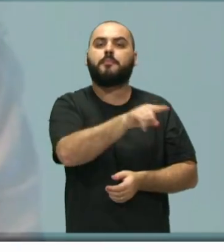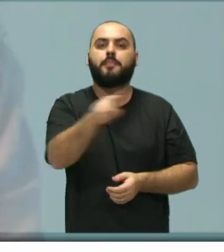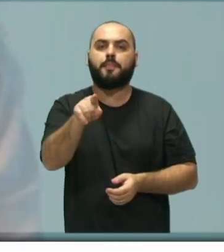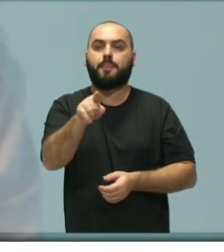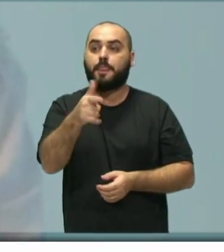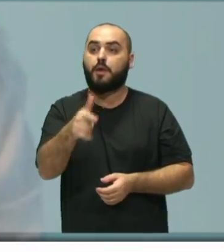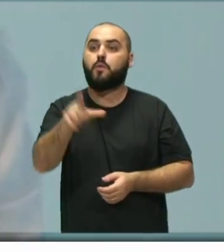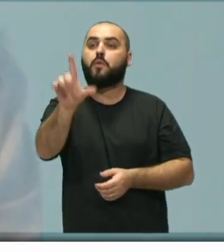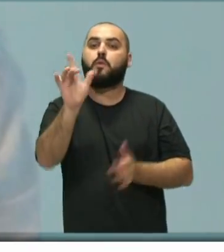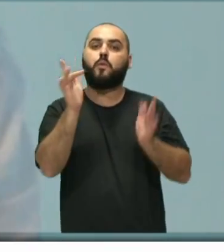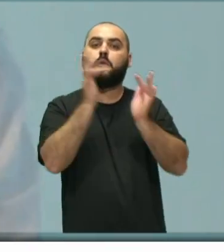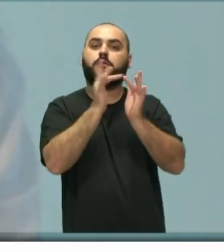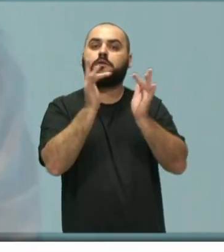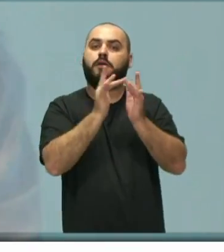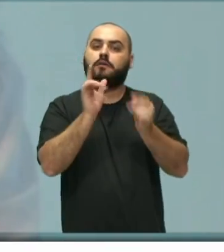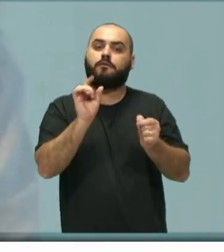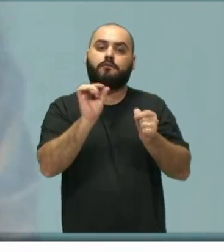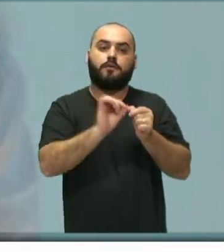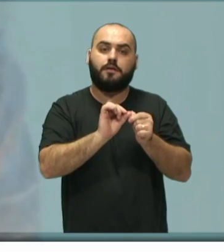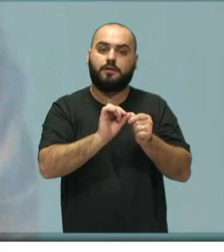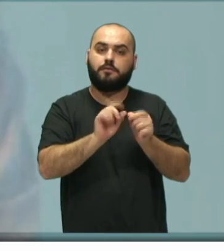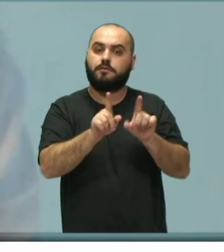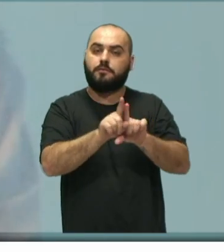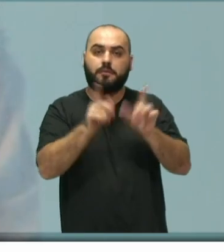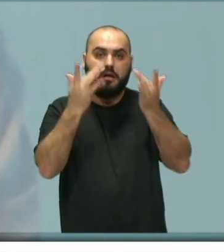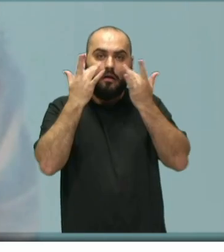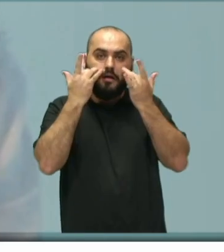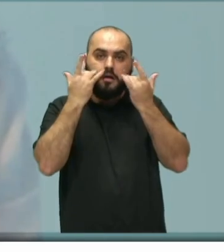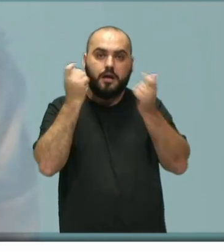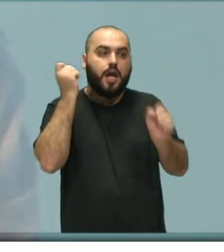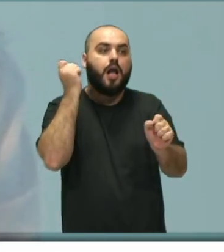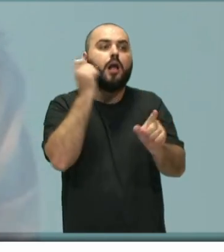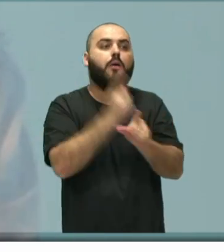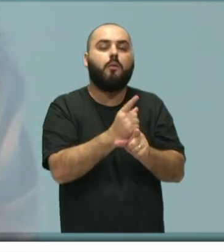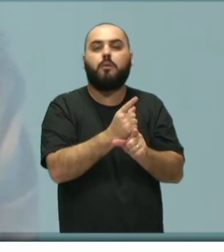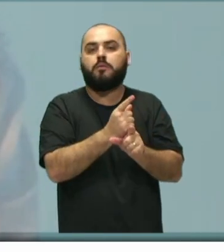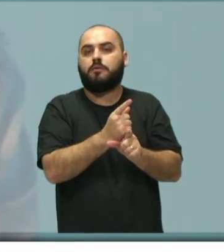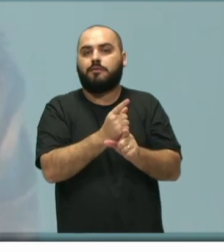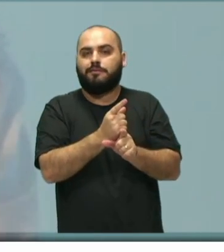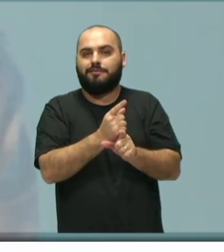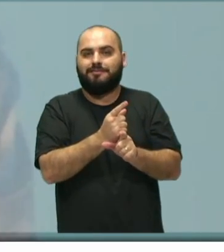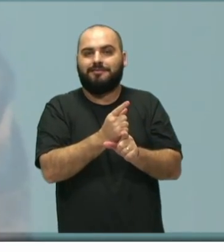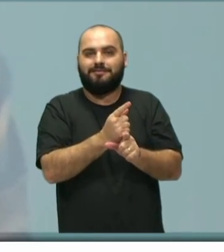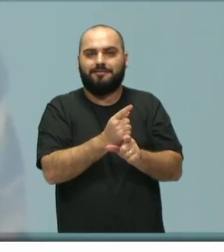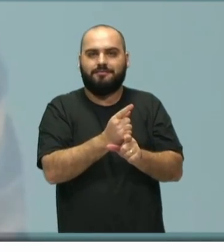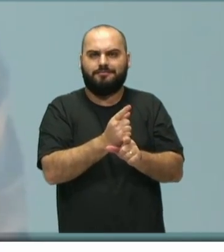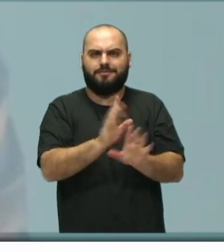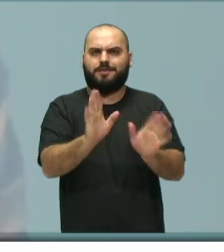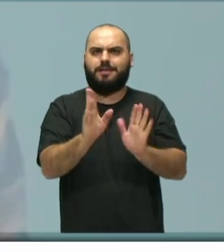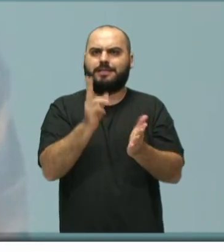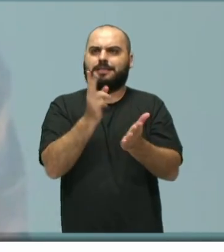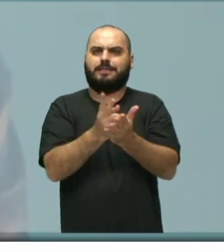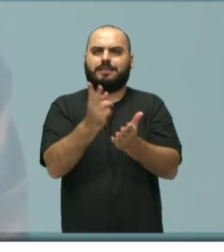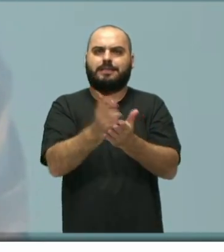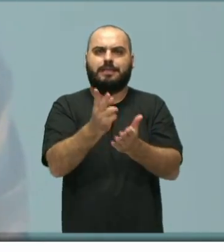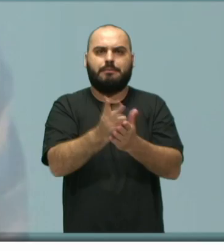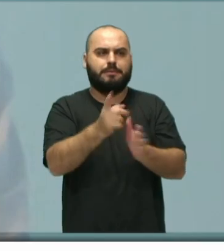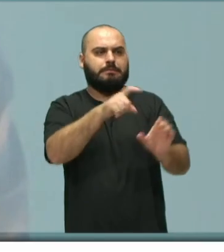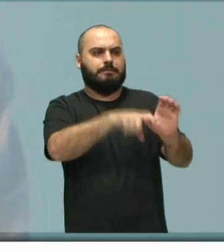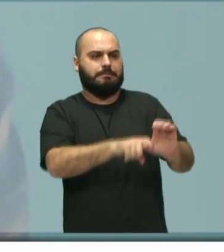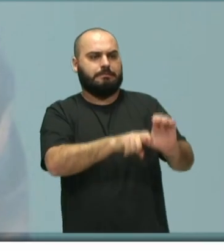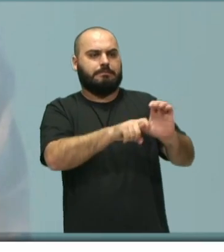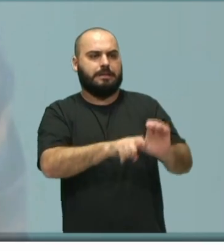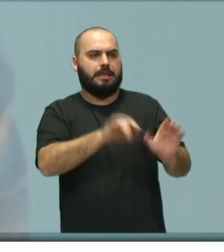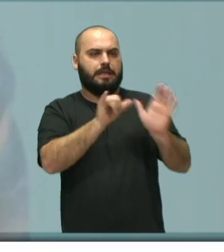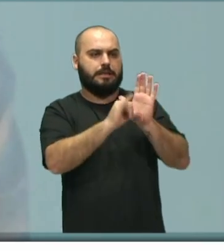outras conexões são feitas e os autores acham outros caminhos, né? Não vão ficar sempre dependendo de editais da